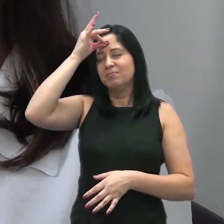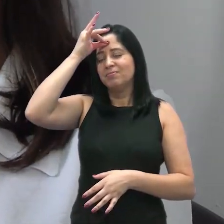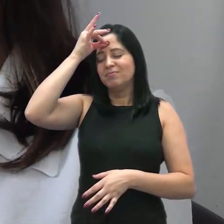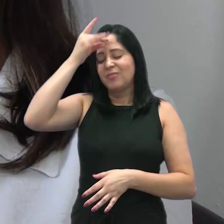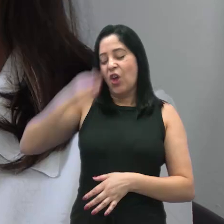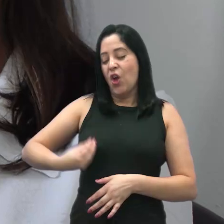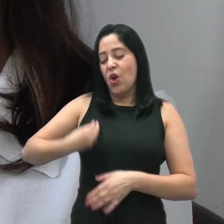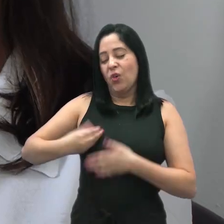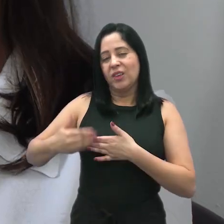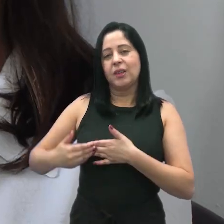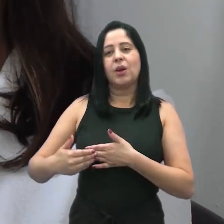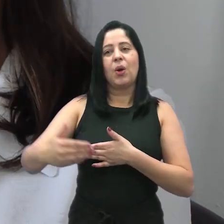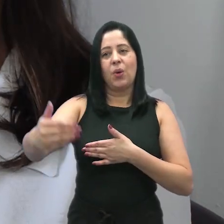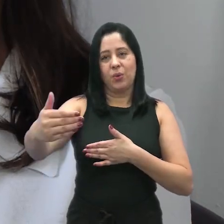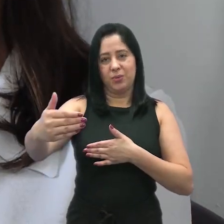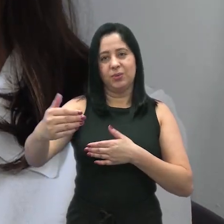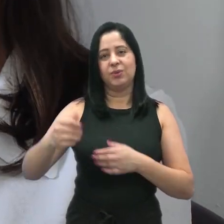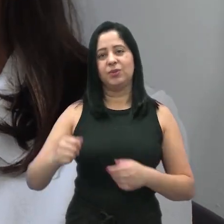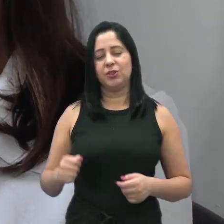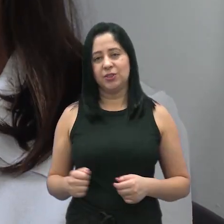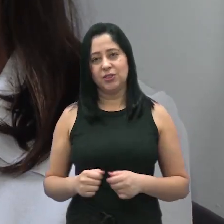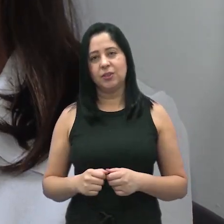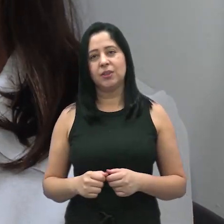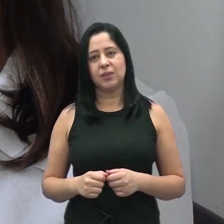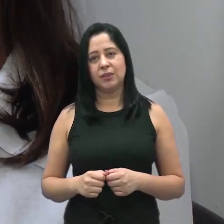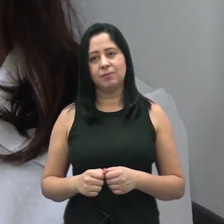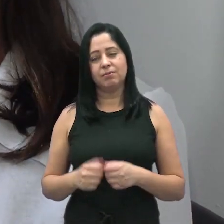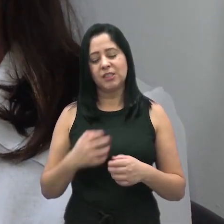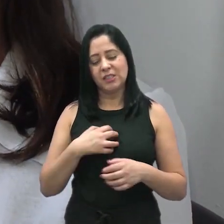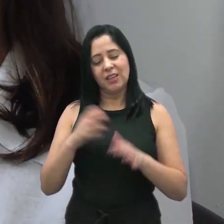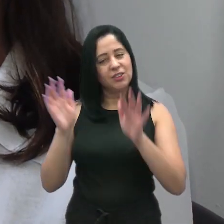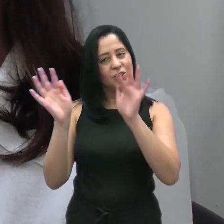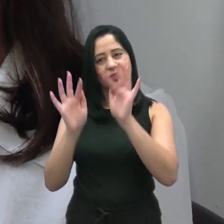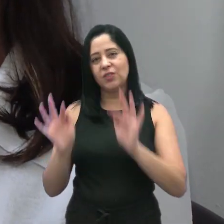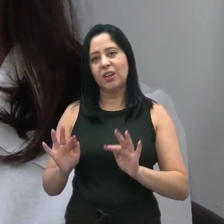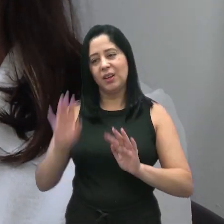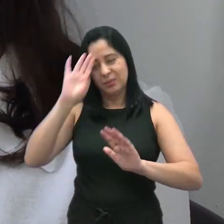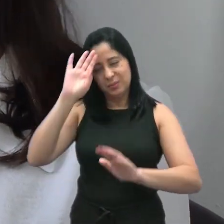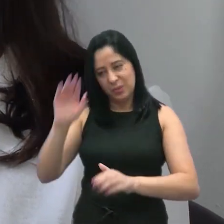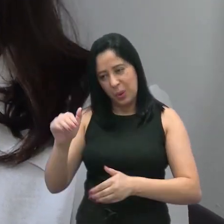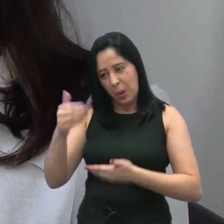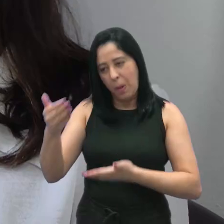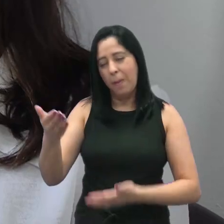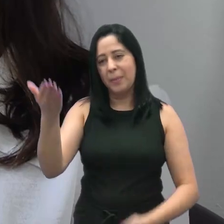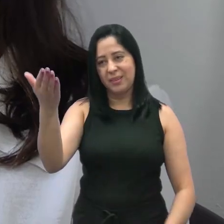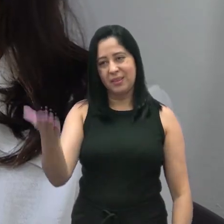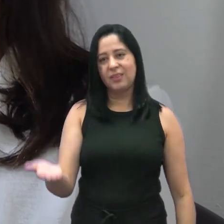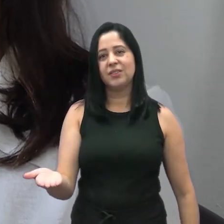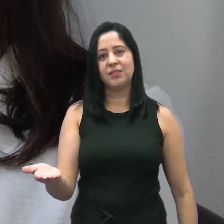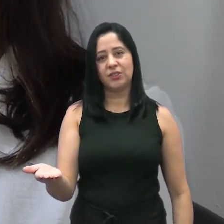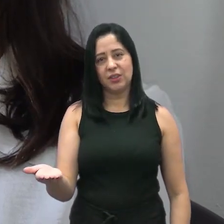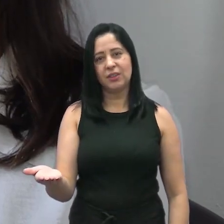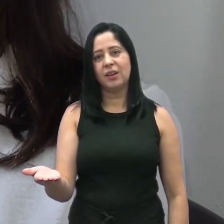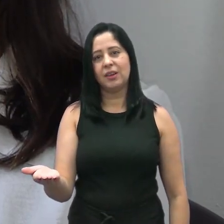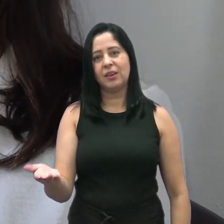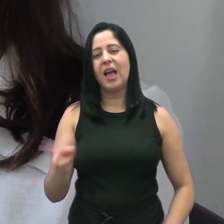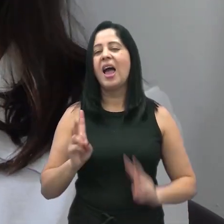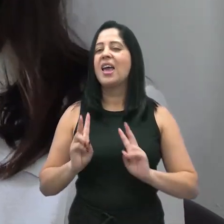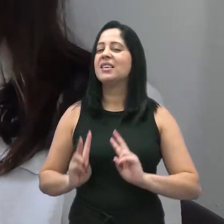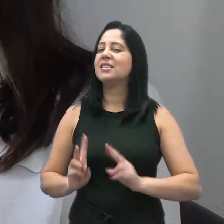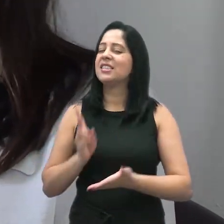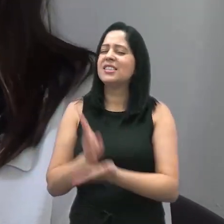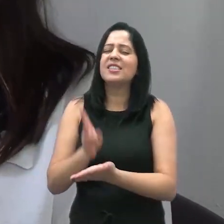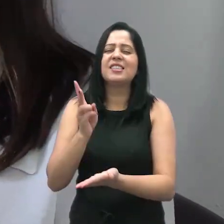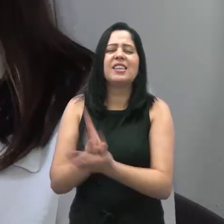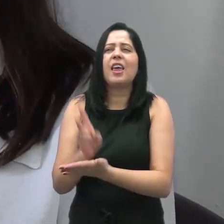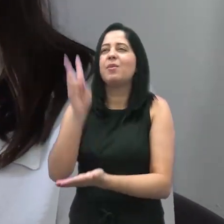em frente, seguir minha vida feliz, para homenagear ele, para